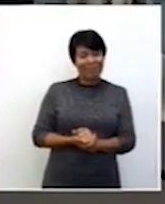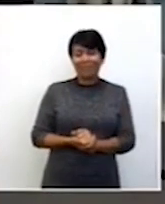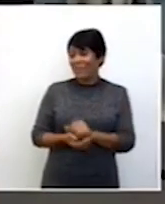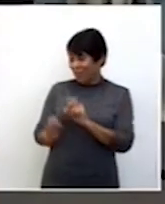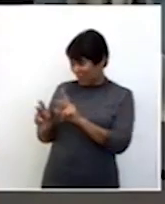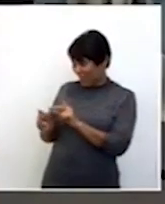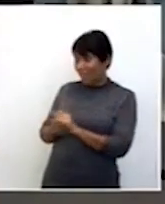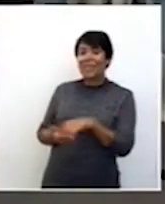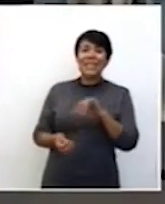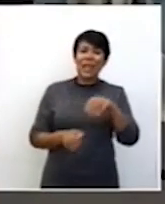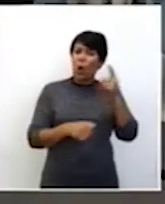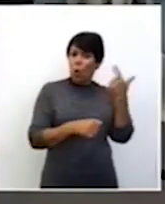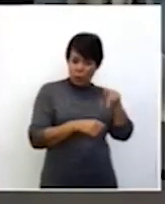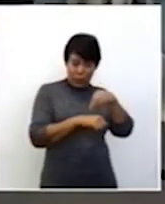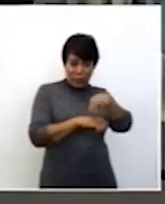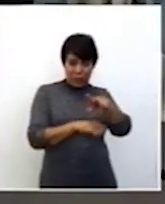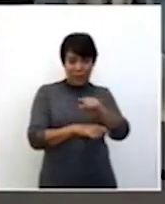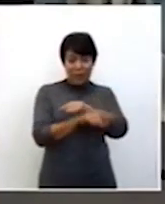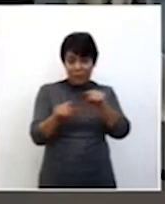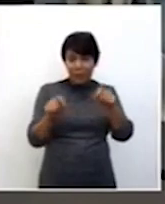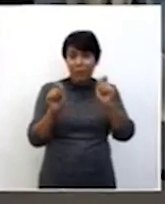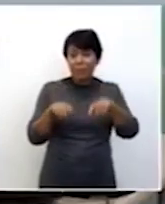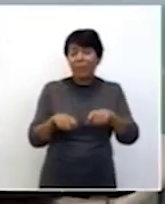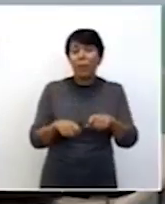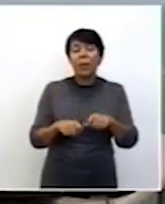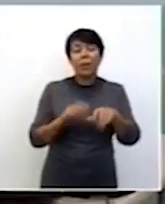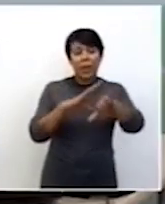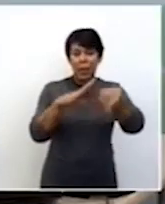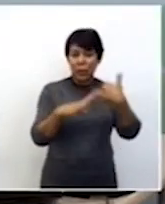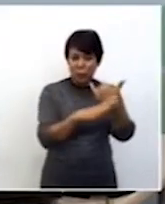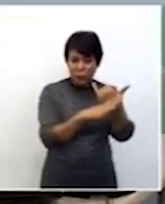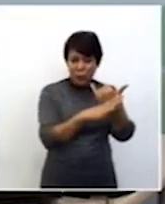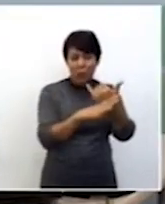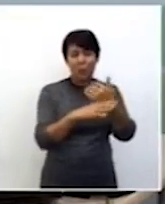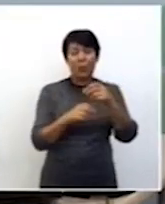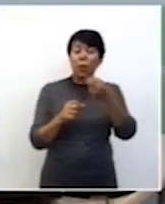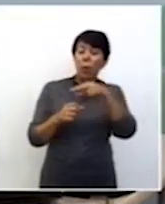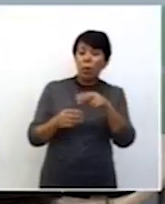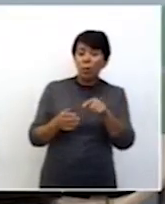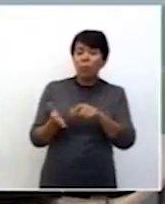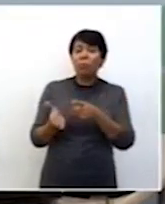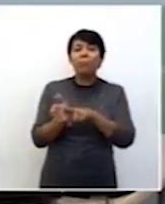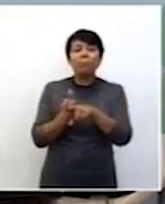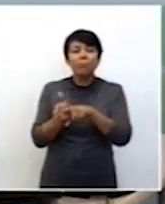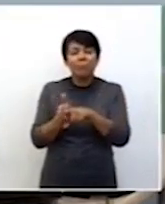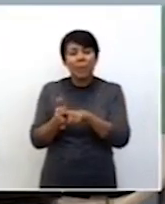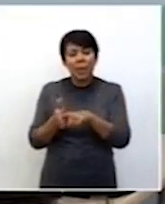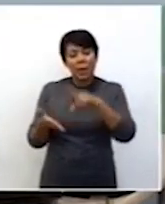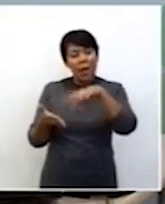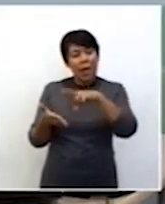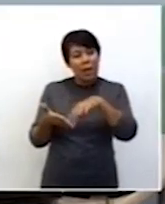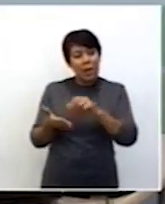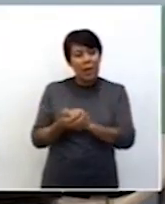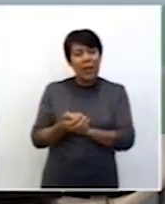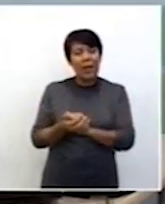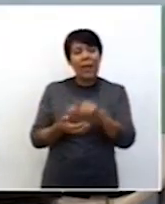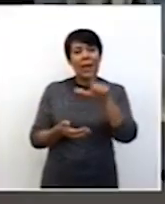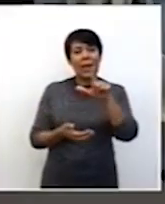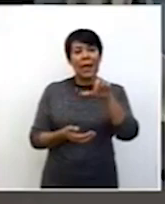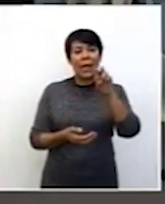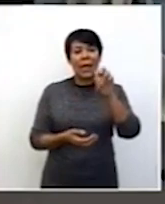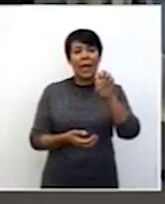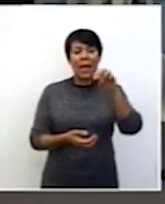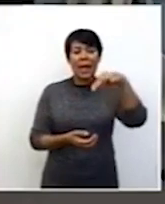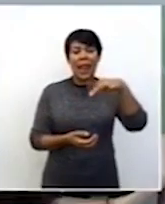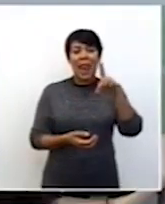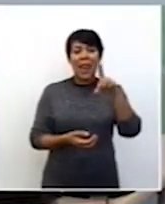Eu queria até deixar uma dica, o pessoal pode procurar no YouTube ou para ler alguma história na internet, A Lenda do Xadrez. É